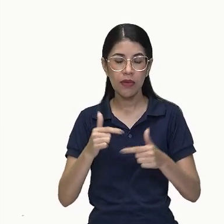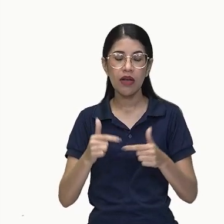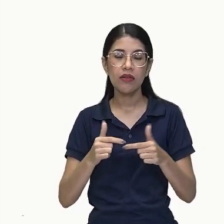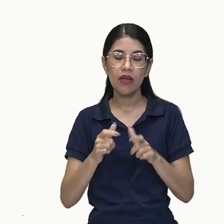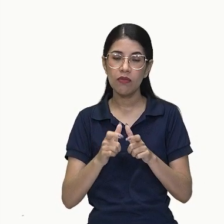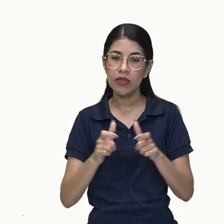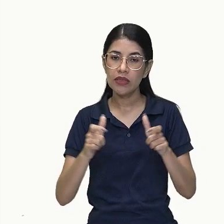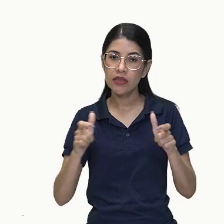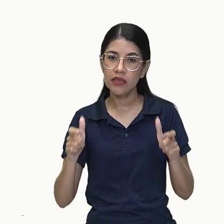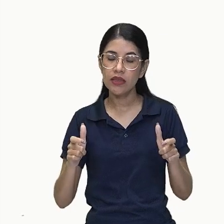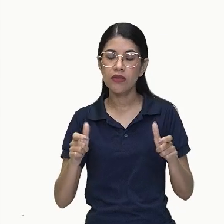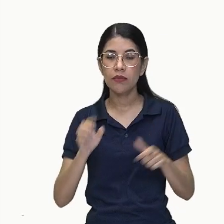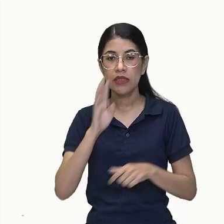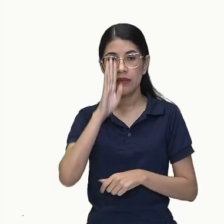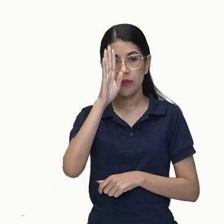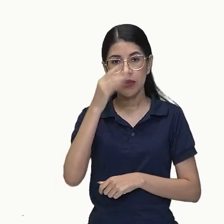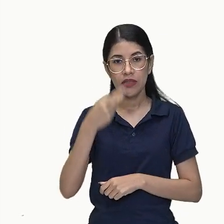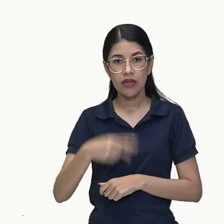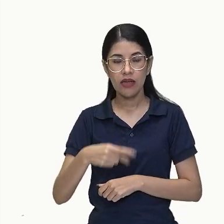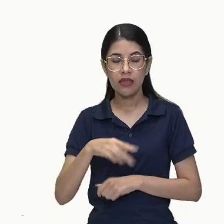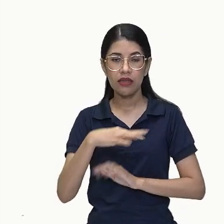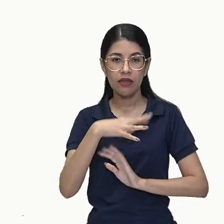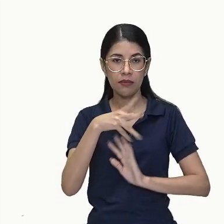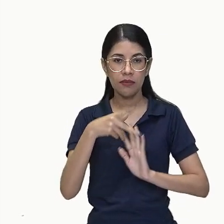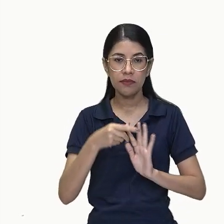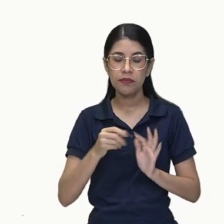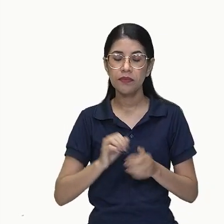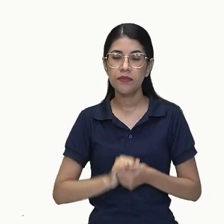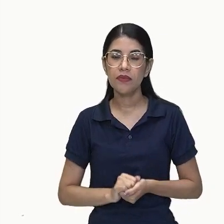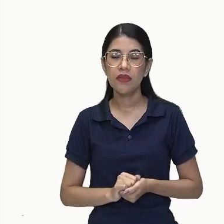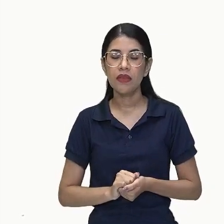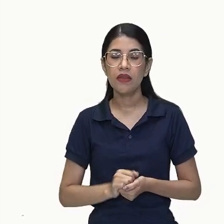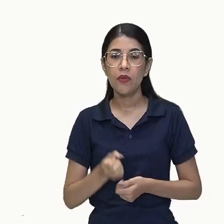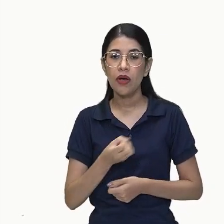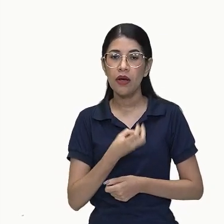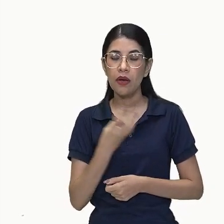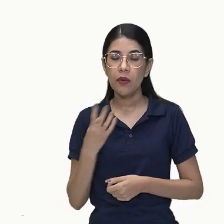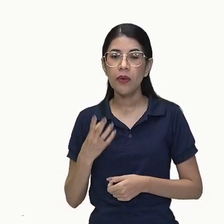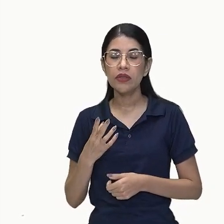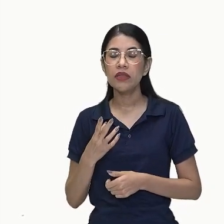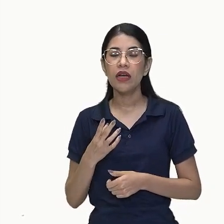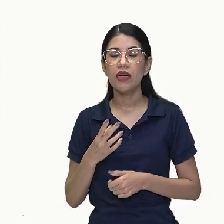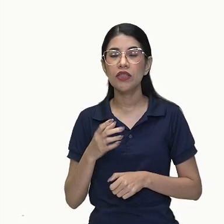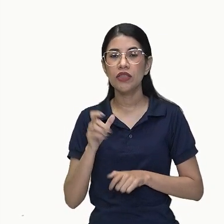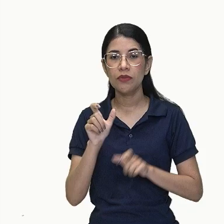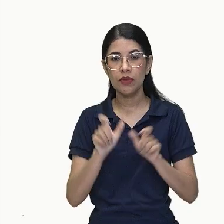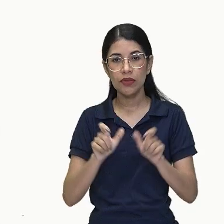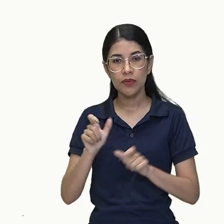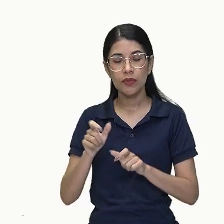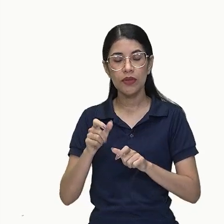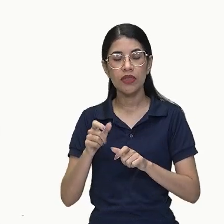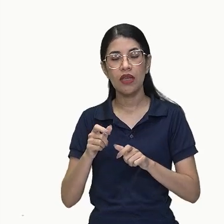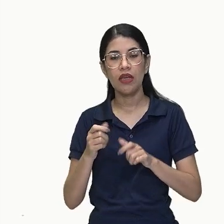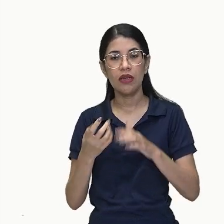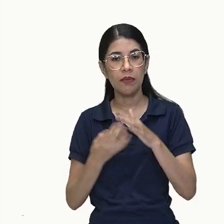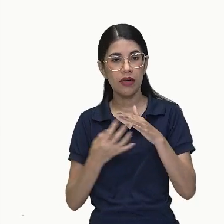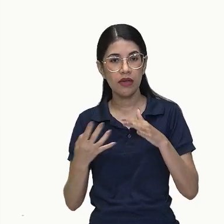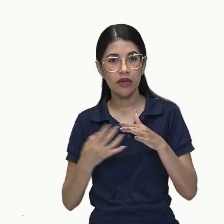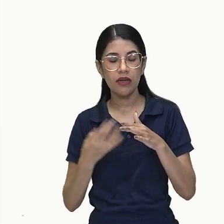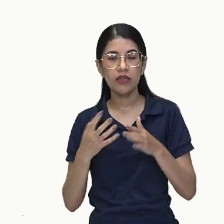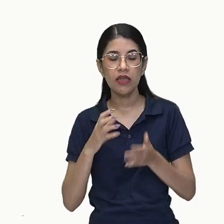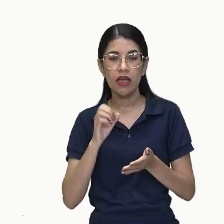ultimamente, principalmente aqui na nossa região. Então, o estoque de trabalhadores imigrantes formalizados na região norte